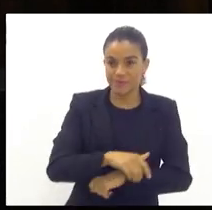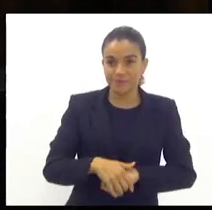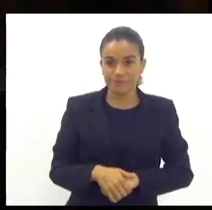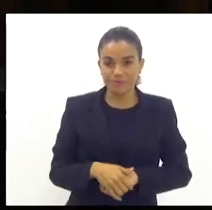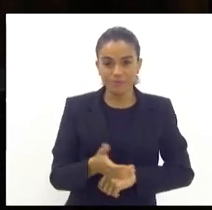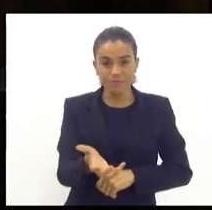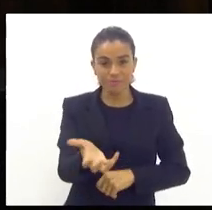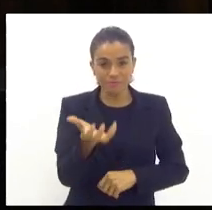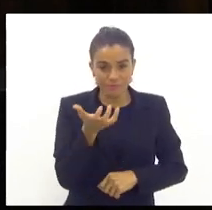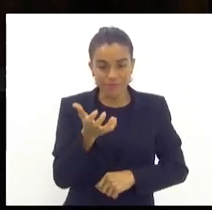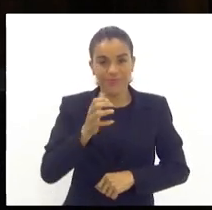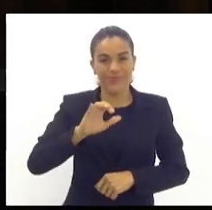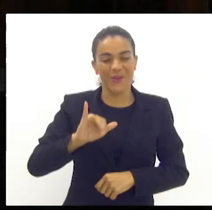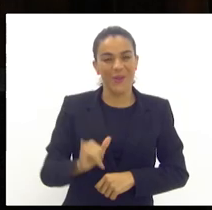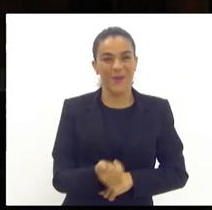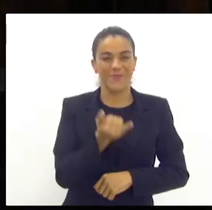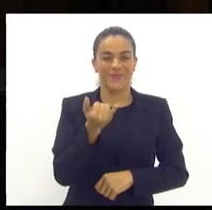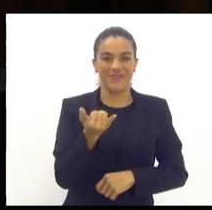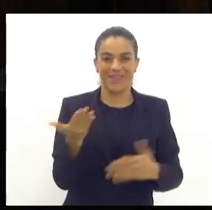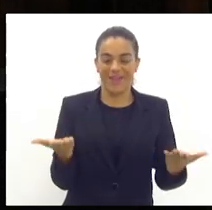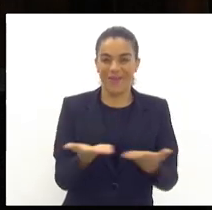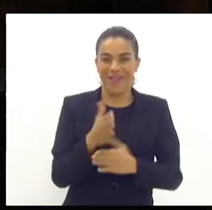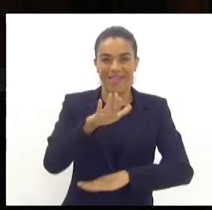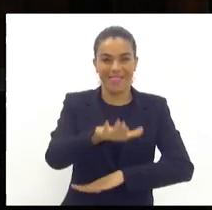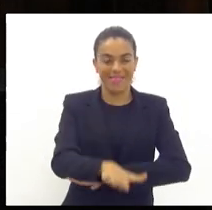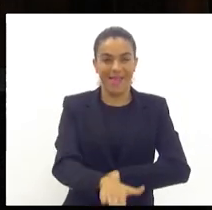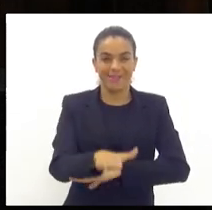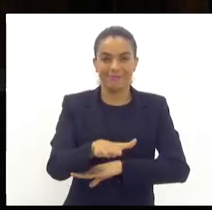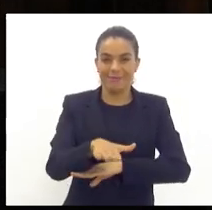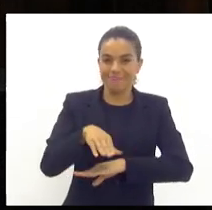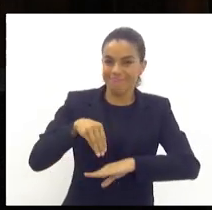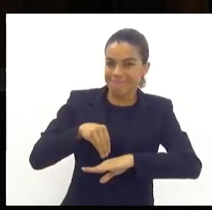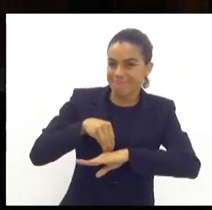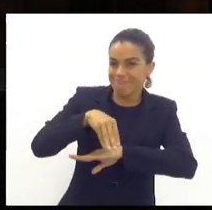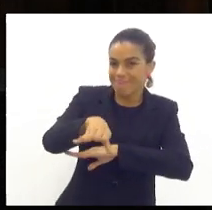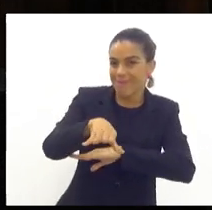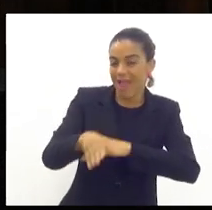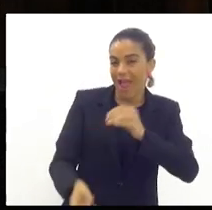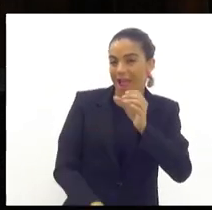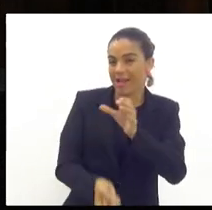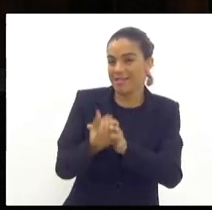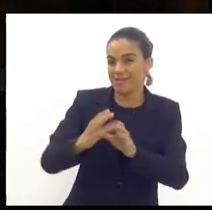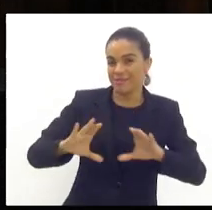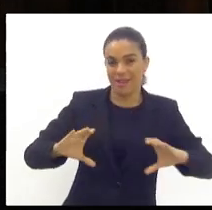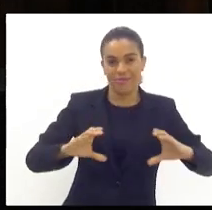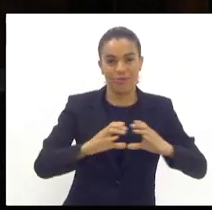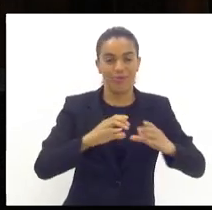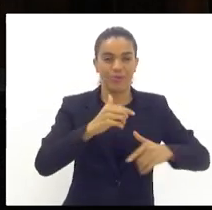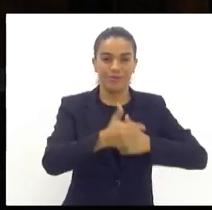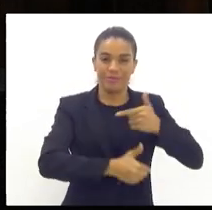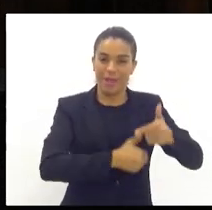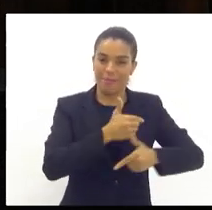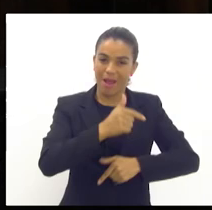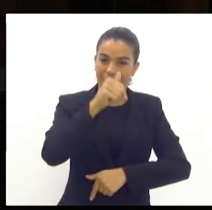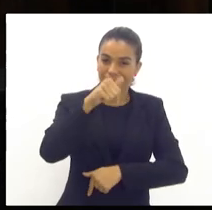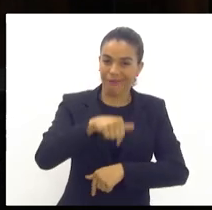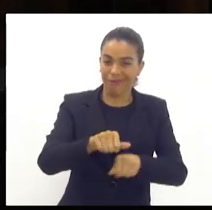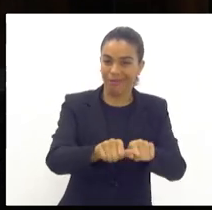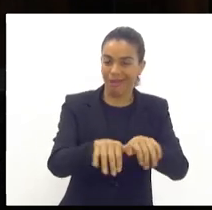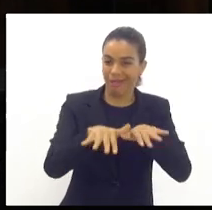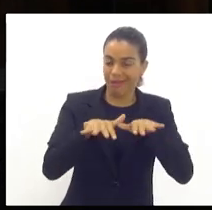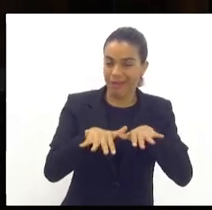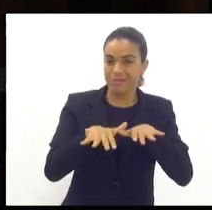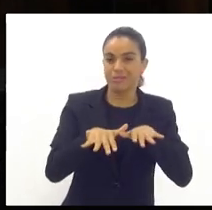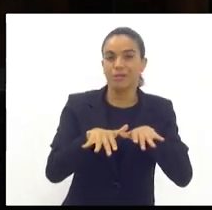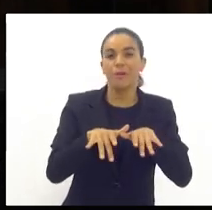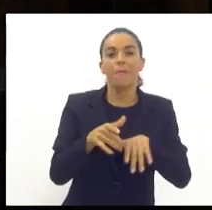aqui aproveitar essa tarde de hoje, comunicar a criação da Frente Parlamentar para a revisão dos juros da